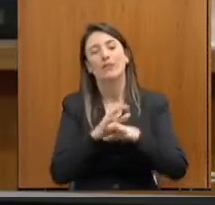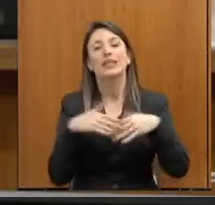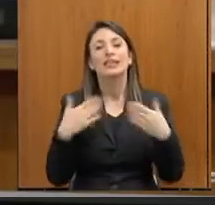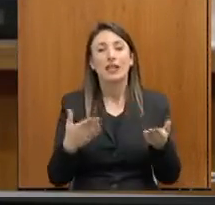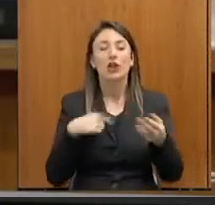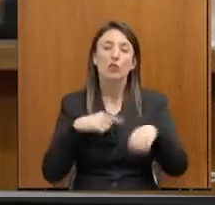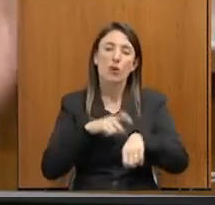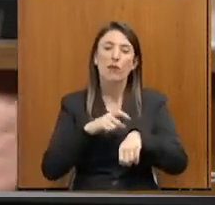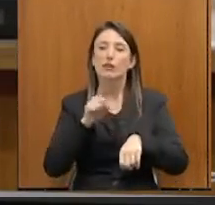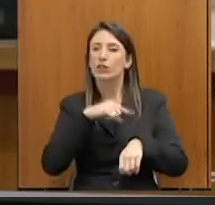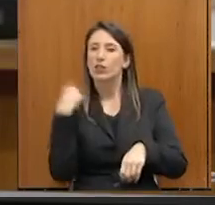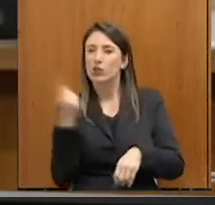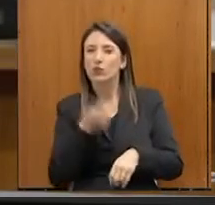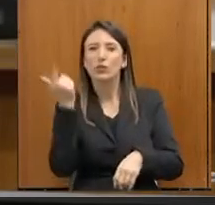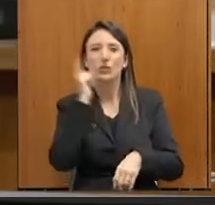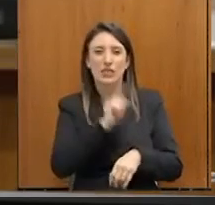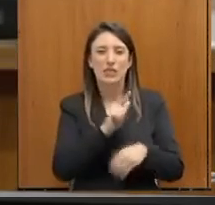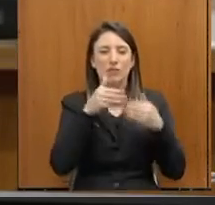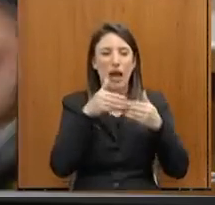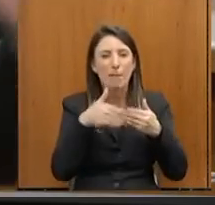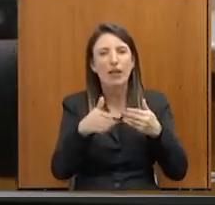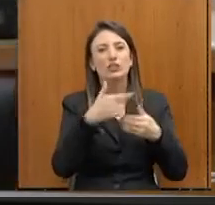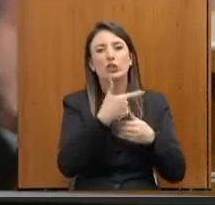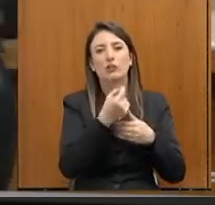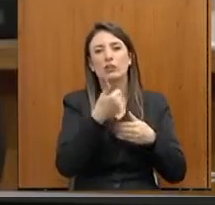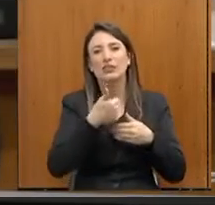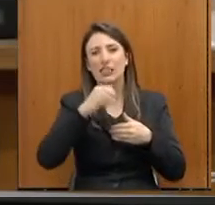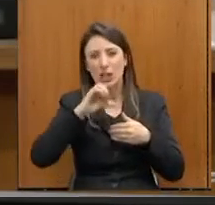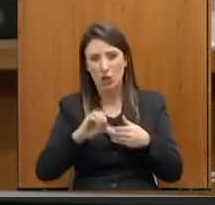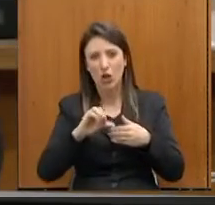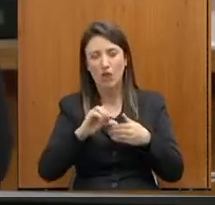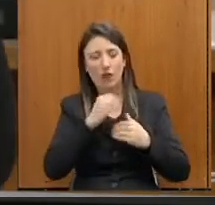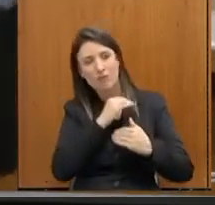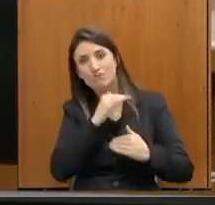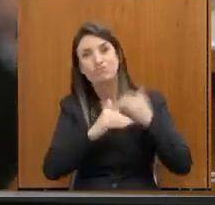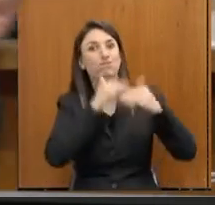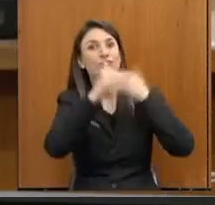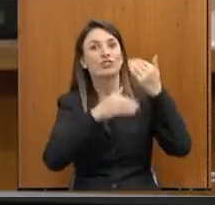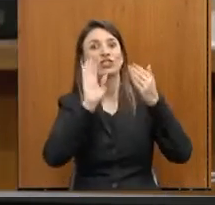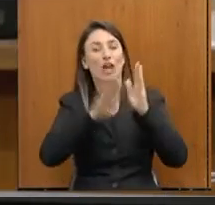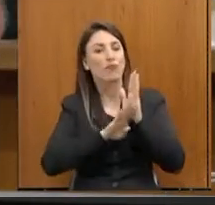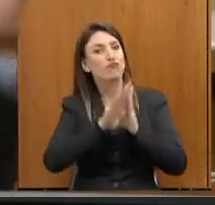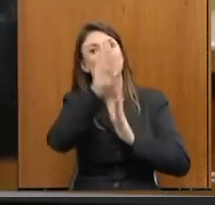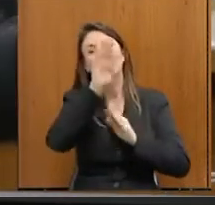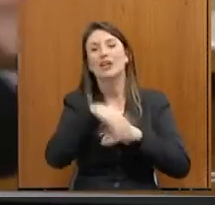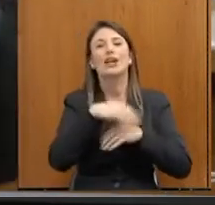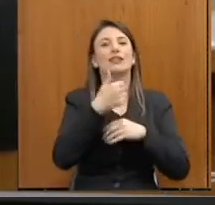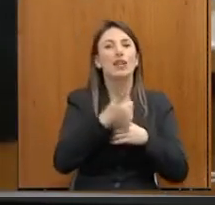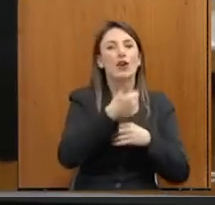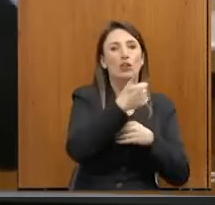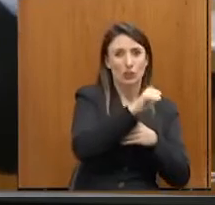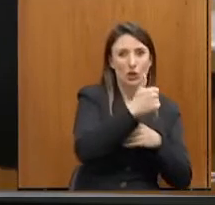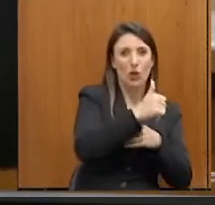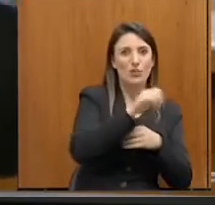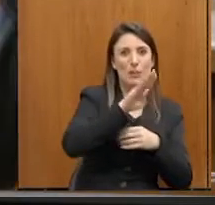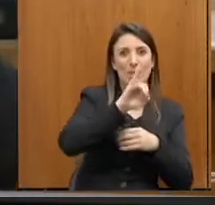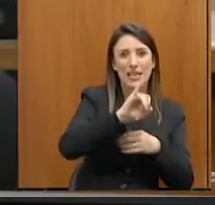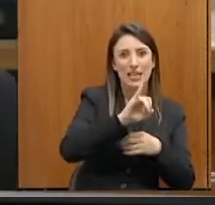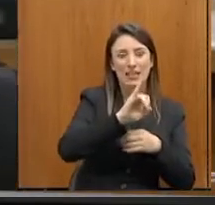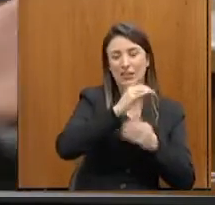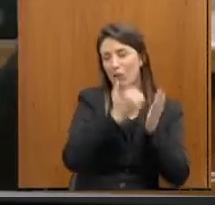conseguimos a partir de 2019 dar esse salto de uma média de 11 B para